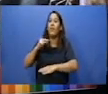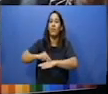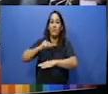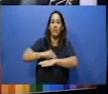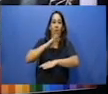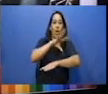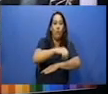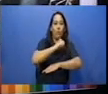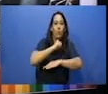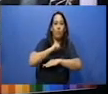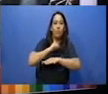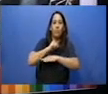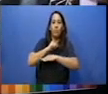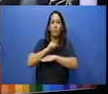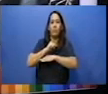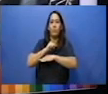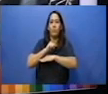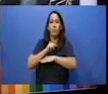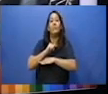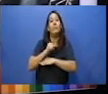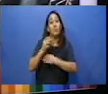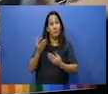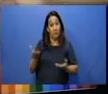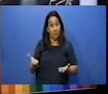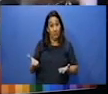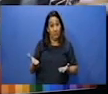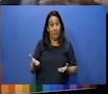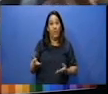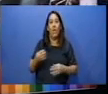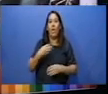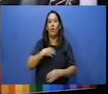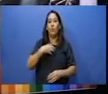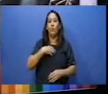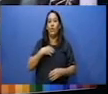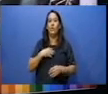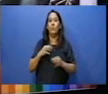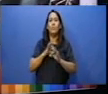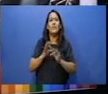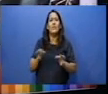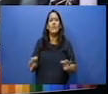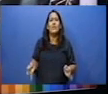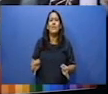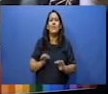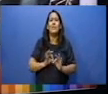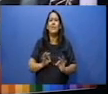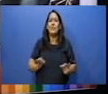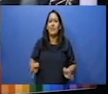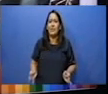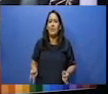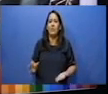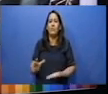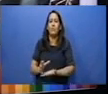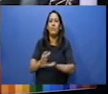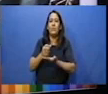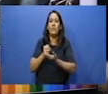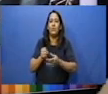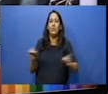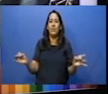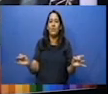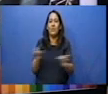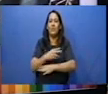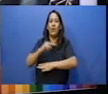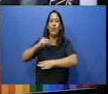gafanhotos, poderiam ser jogados lá nessas plantações para eles poderem ajudar a acabar com